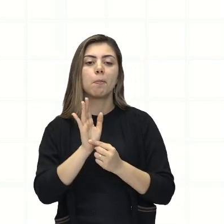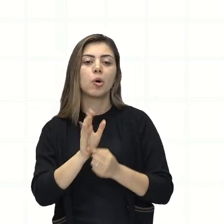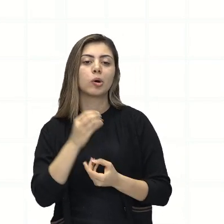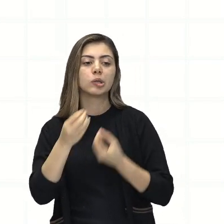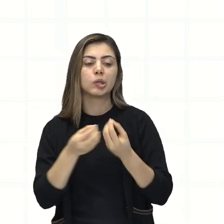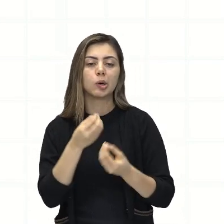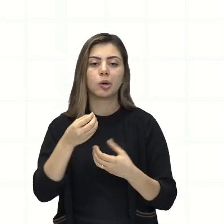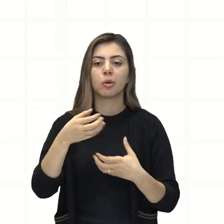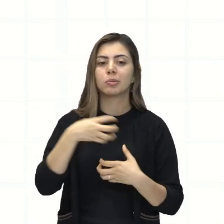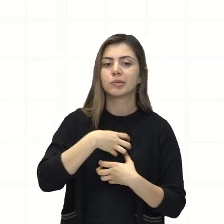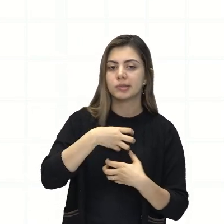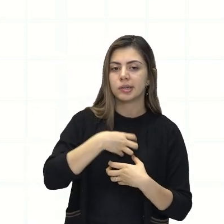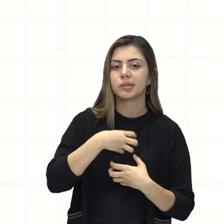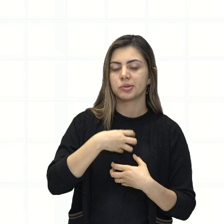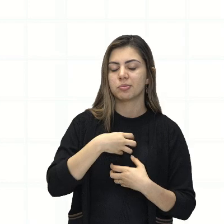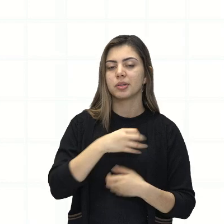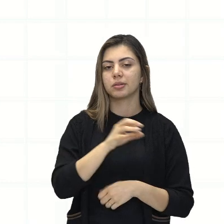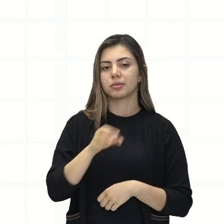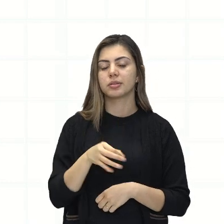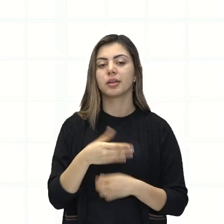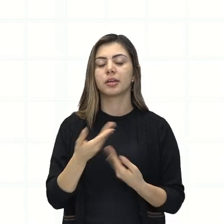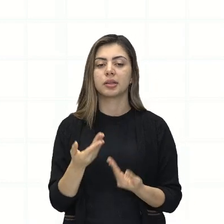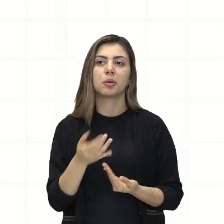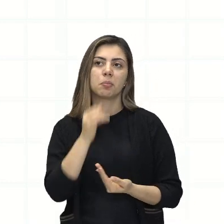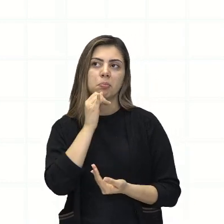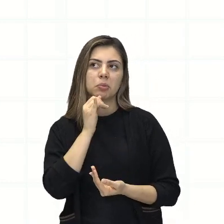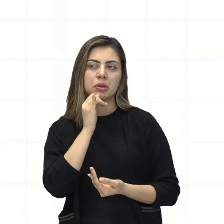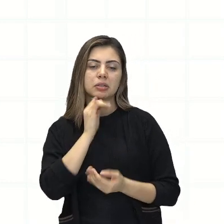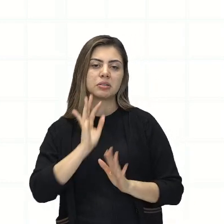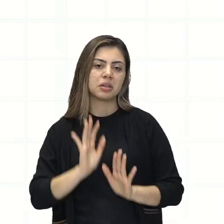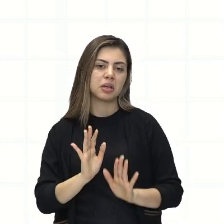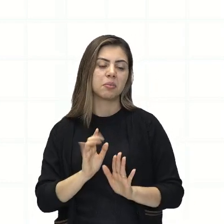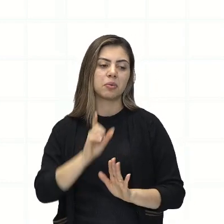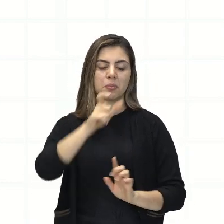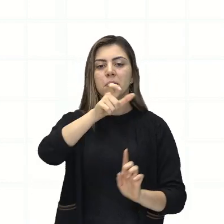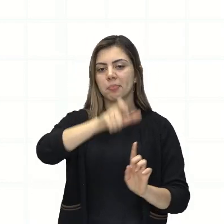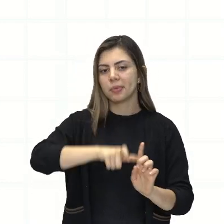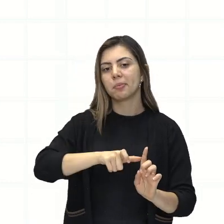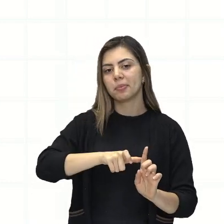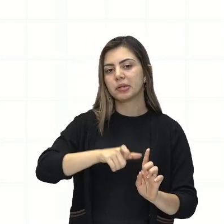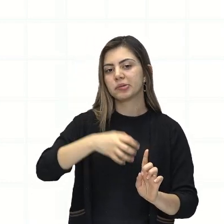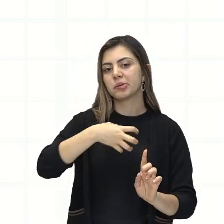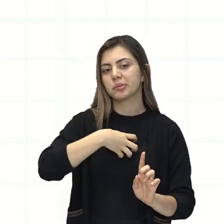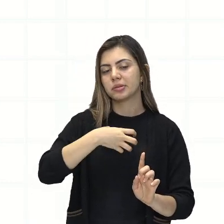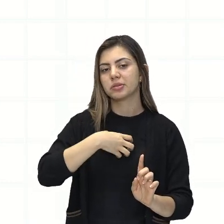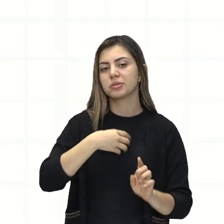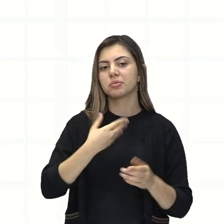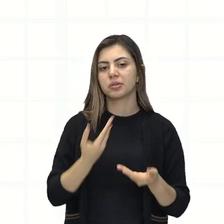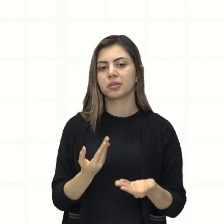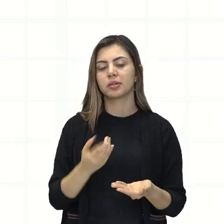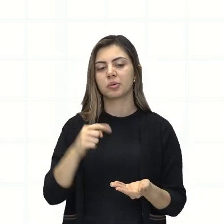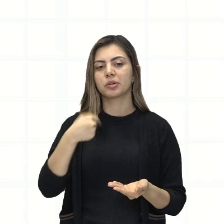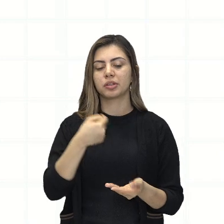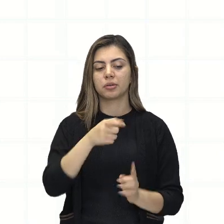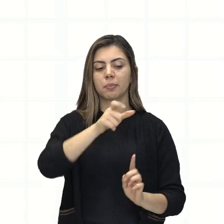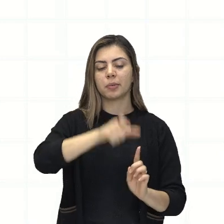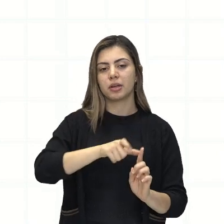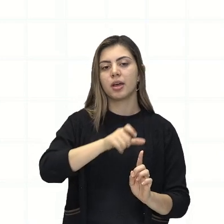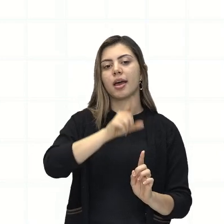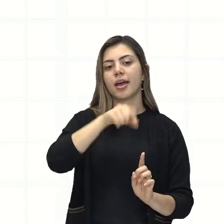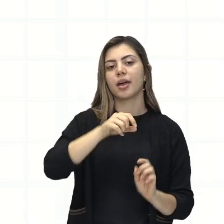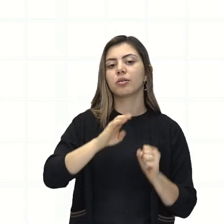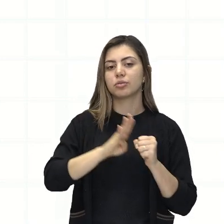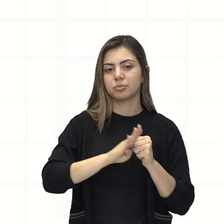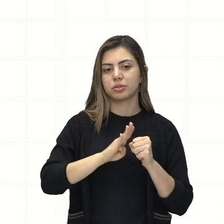estado do ser, no caso de um sujeito, e nós chamamos morfologicamente de um